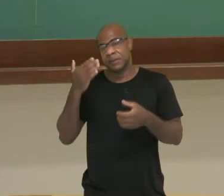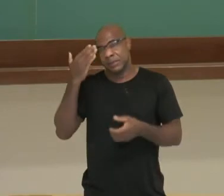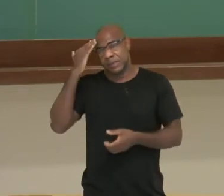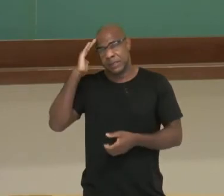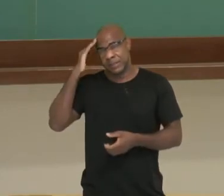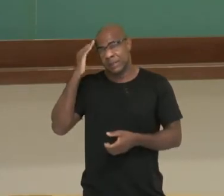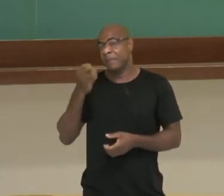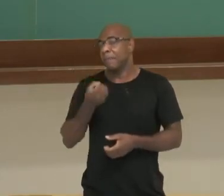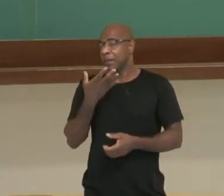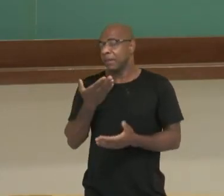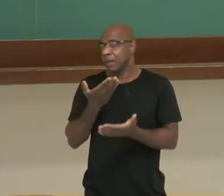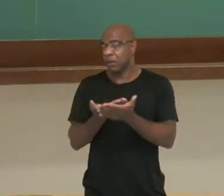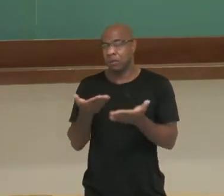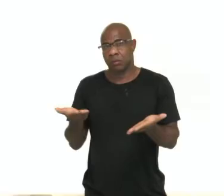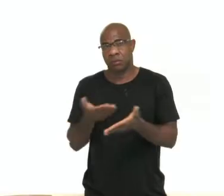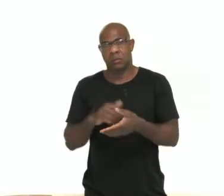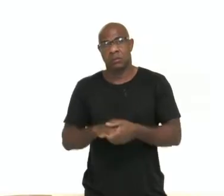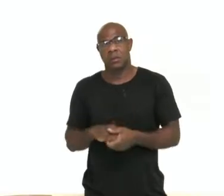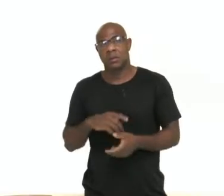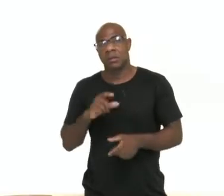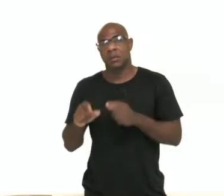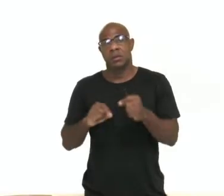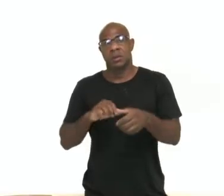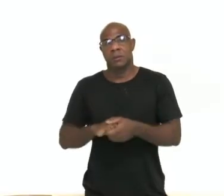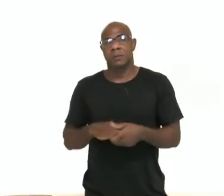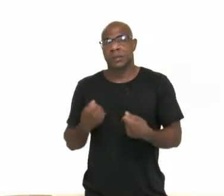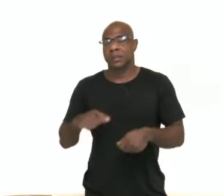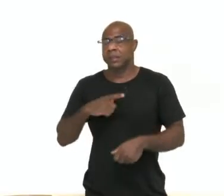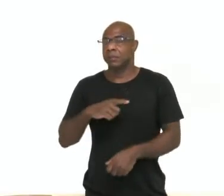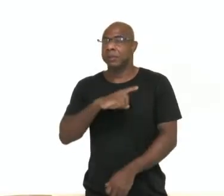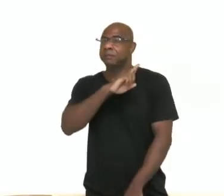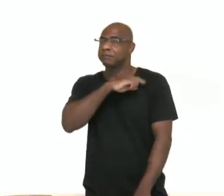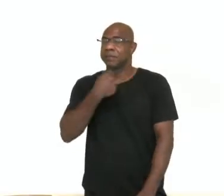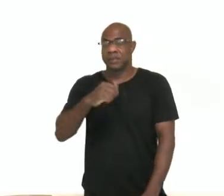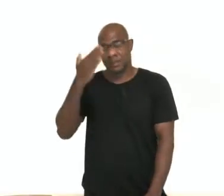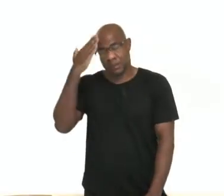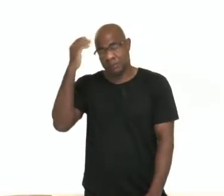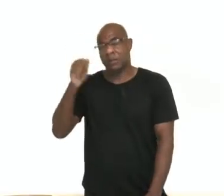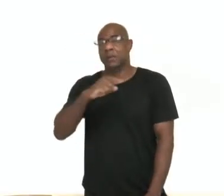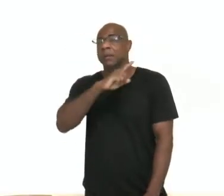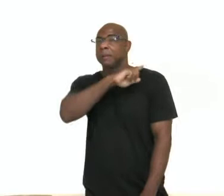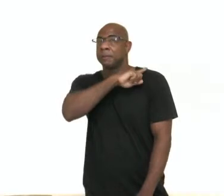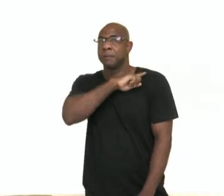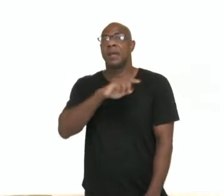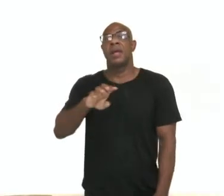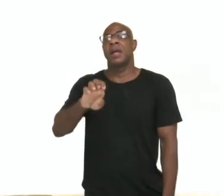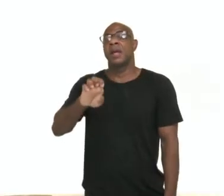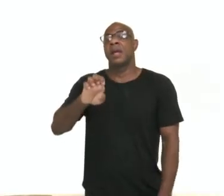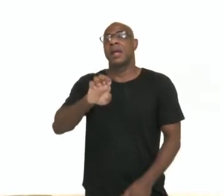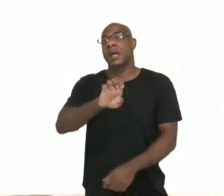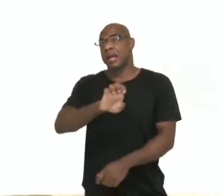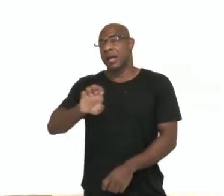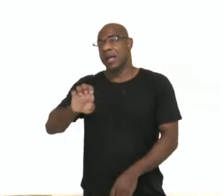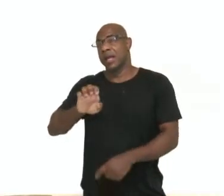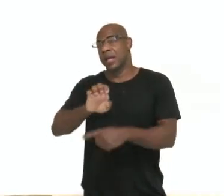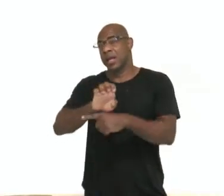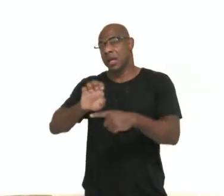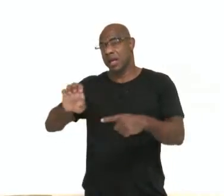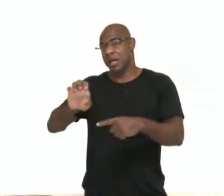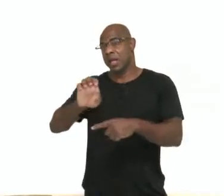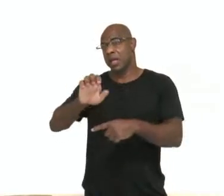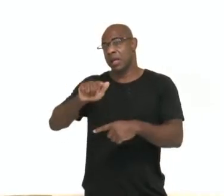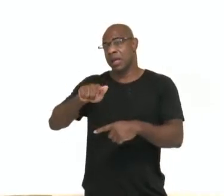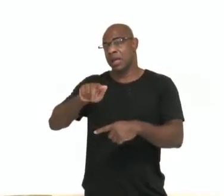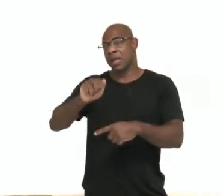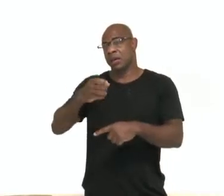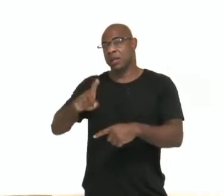pouquinho de domínio de manipulação de equações do primeiro grau, ou equações de primeira ordem, tá? O que